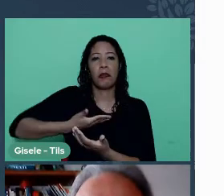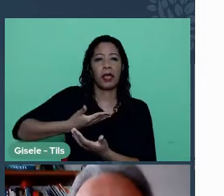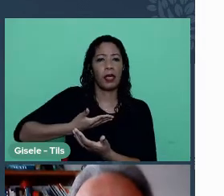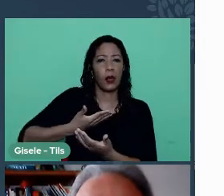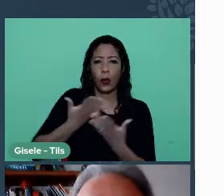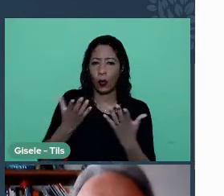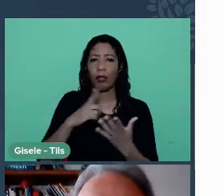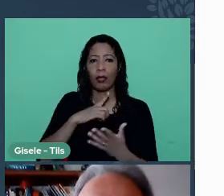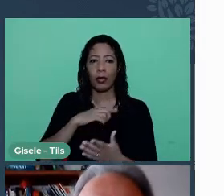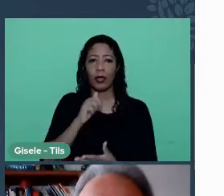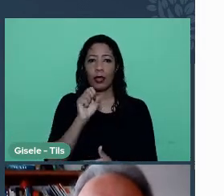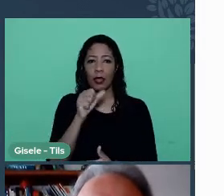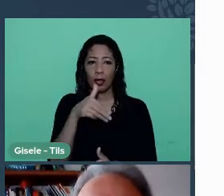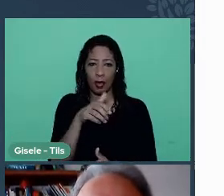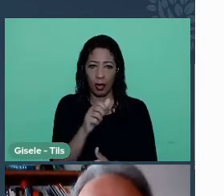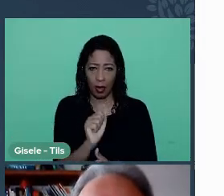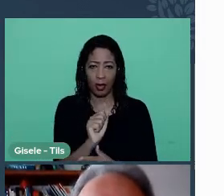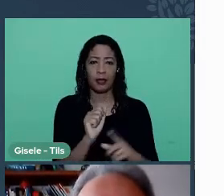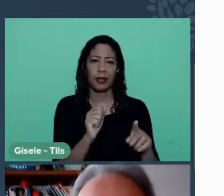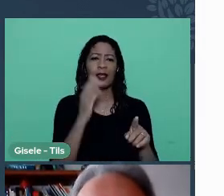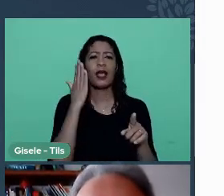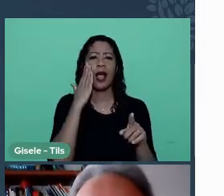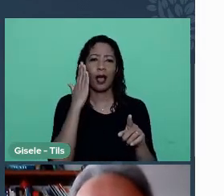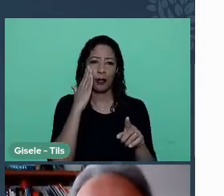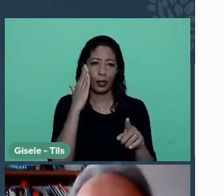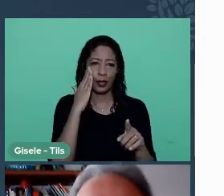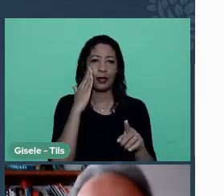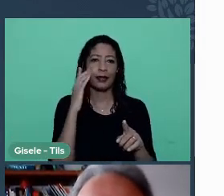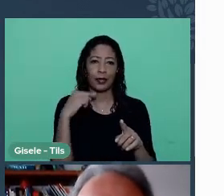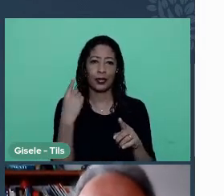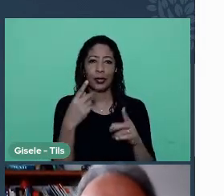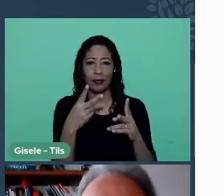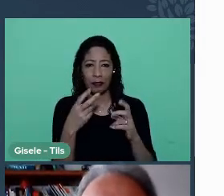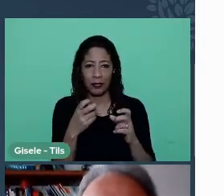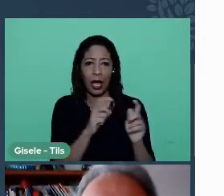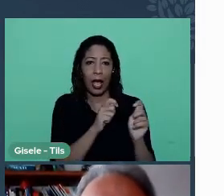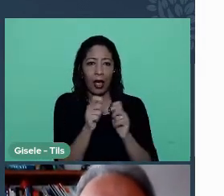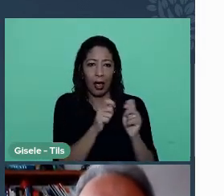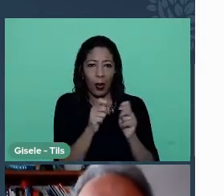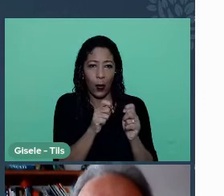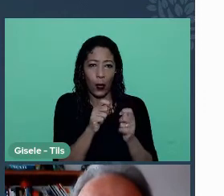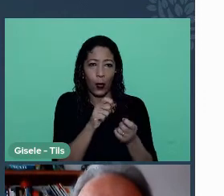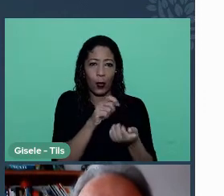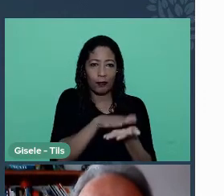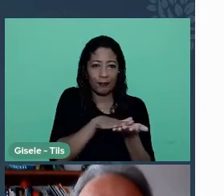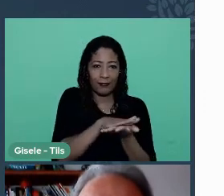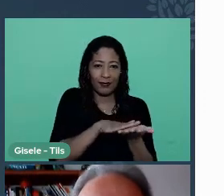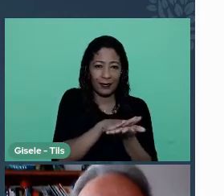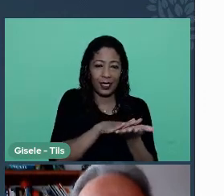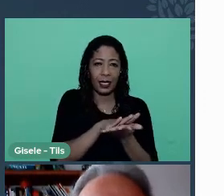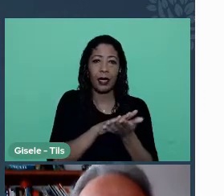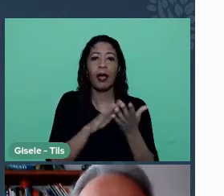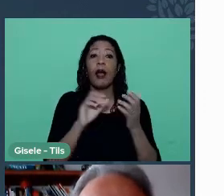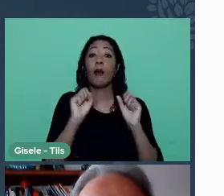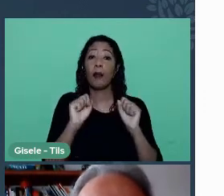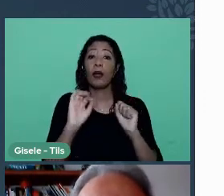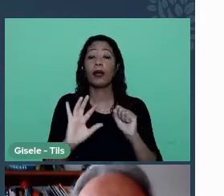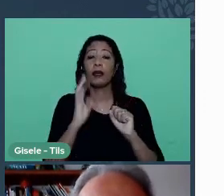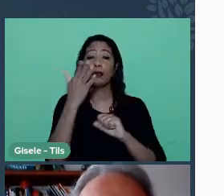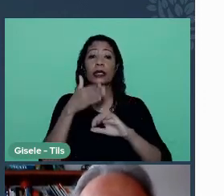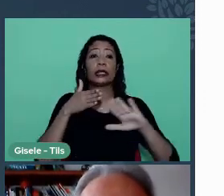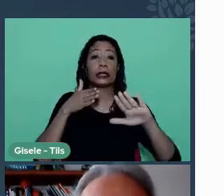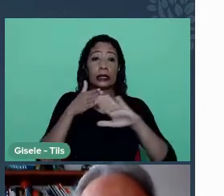que tem asma e, portanto, já vimos esse descontrole, e isso pode causar hospitalização e mortalidade